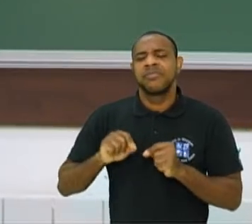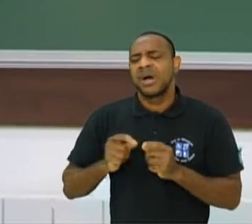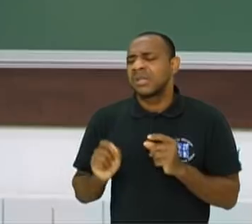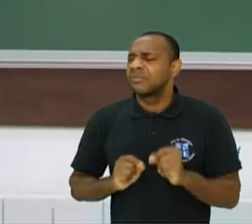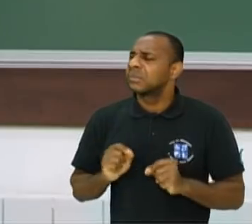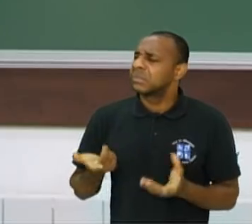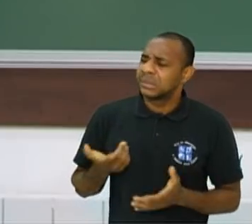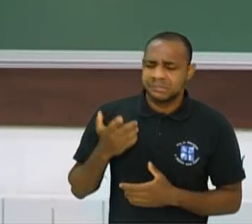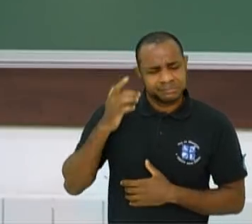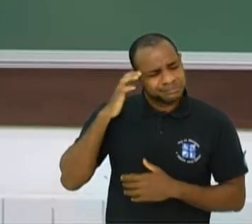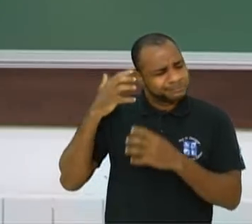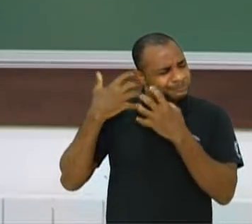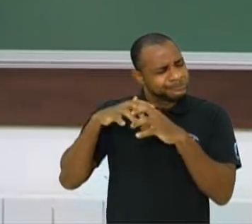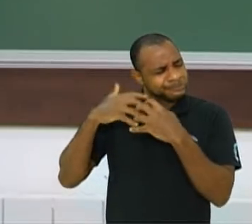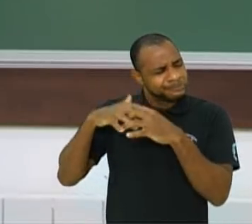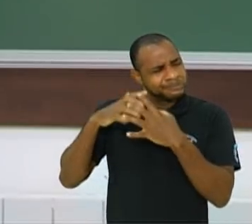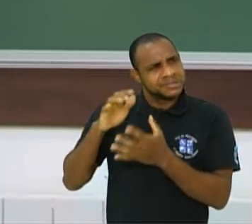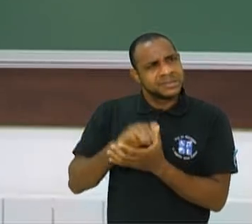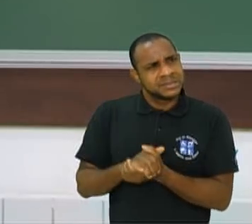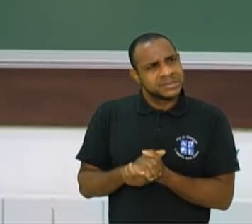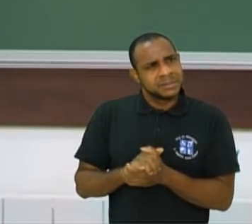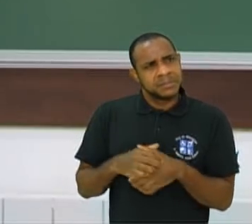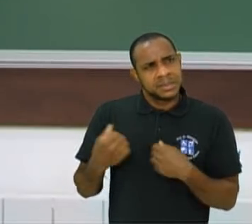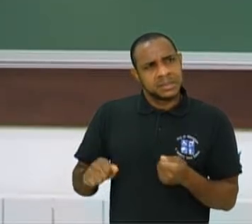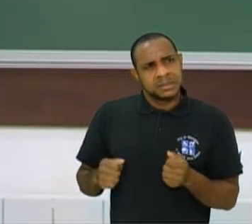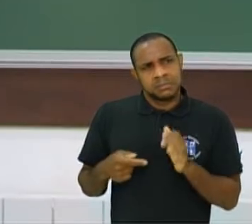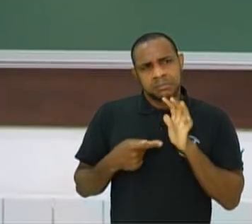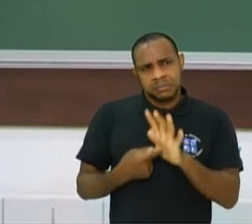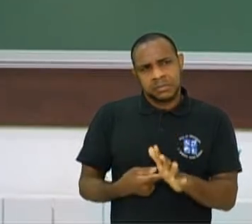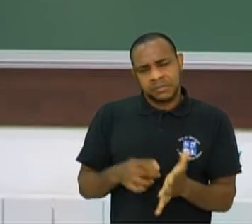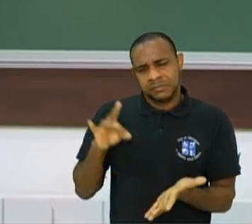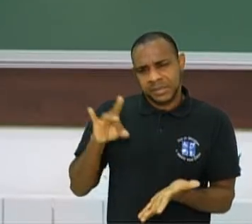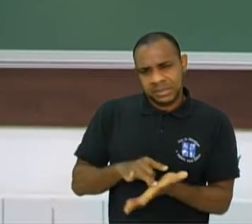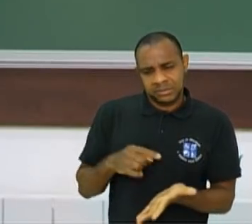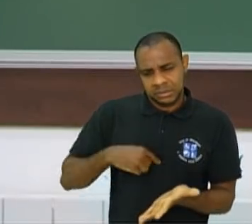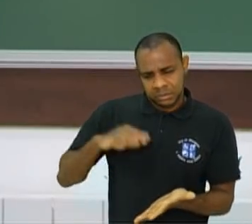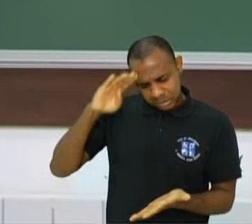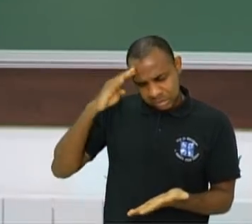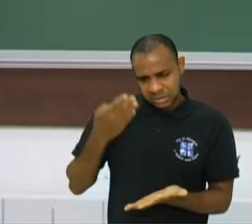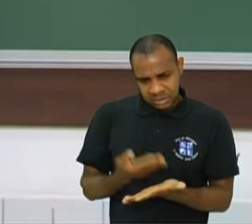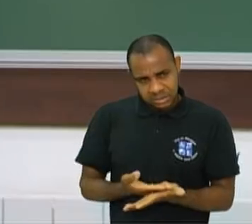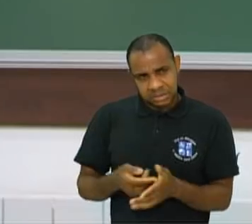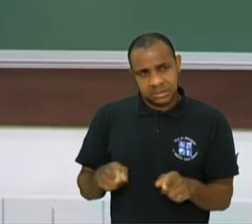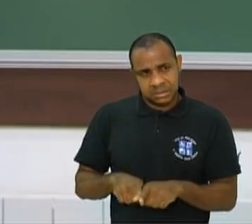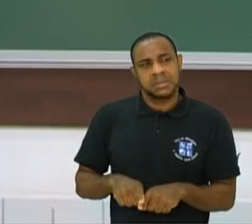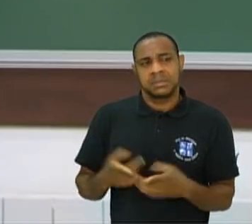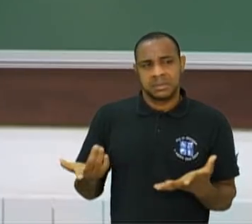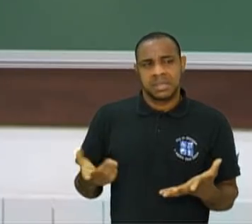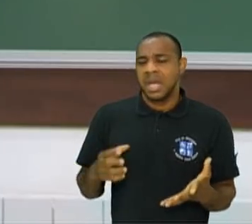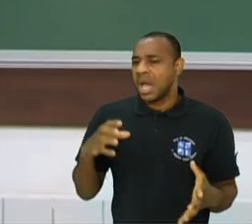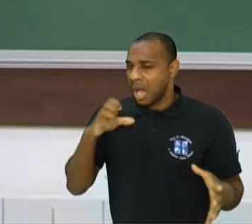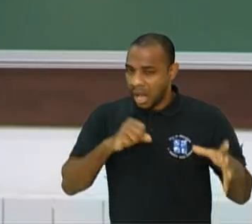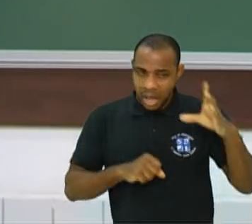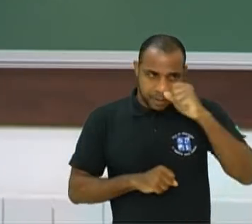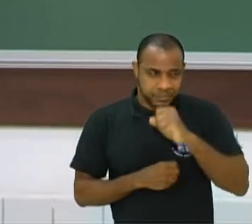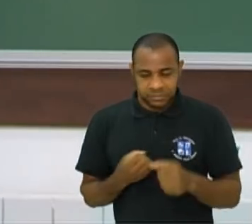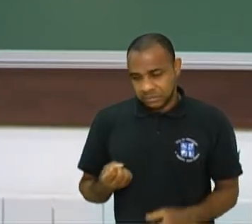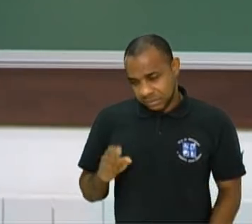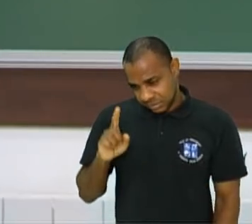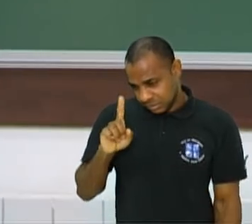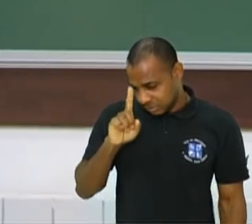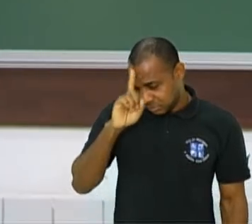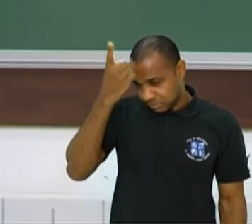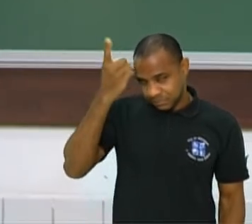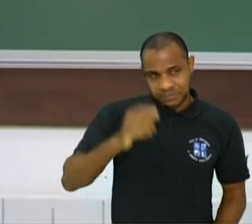mostro? Porque tem que ser muito verdadeiro, tem que ser muito o que eu acredito e também tinha que ser algo rápido de criar, né?